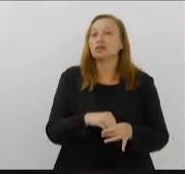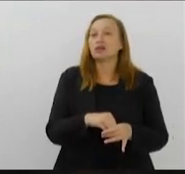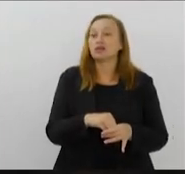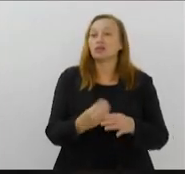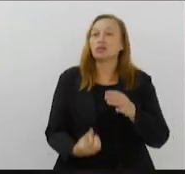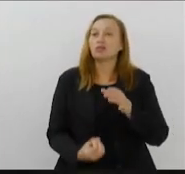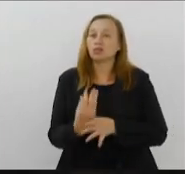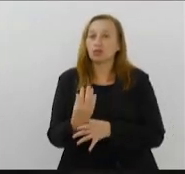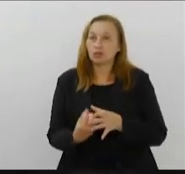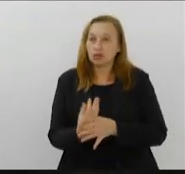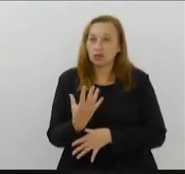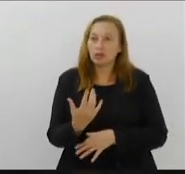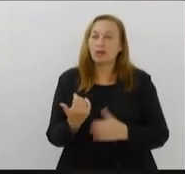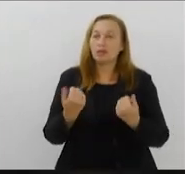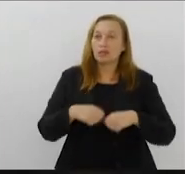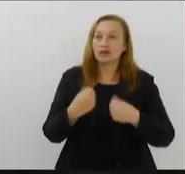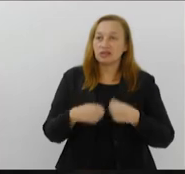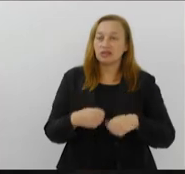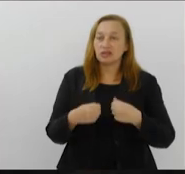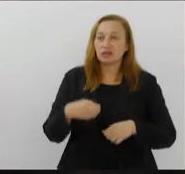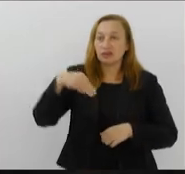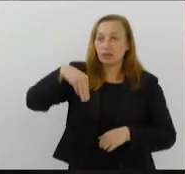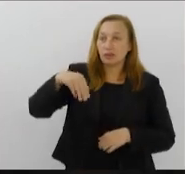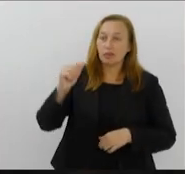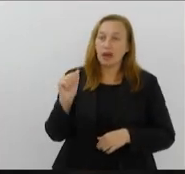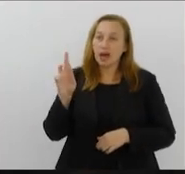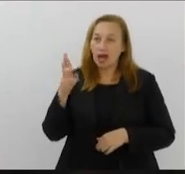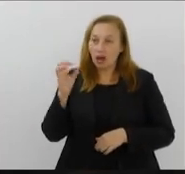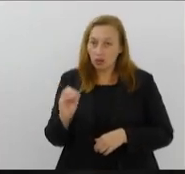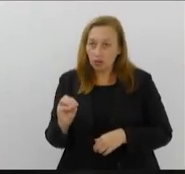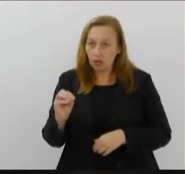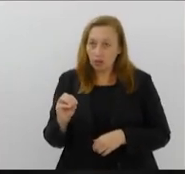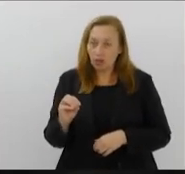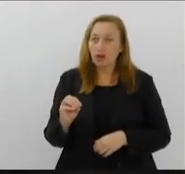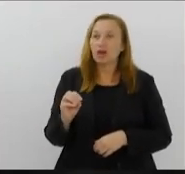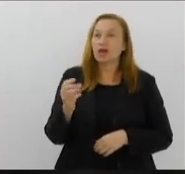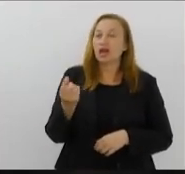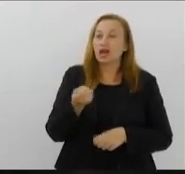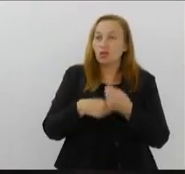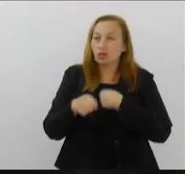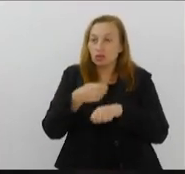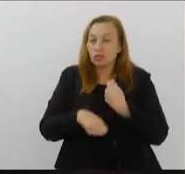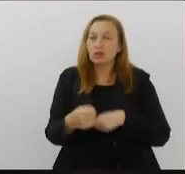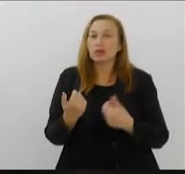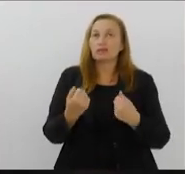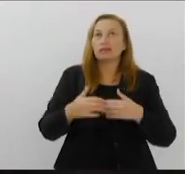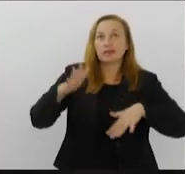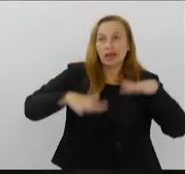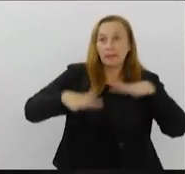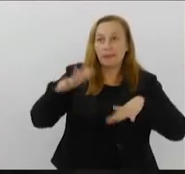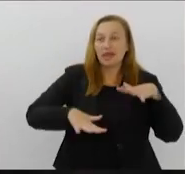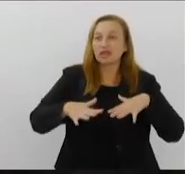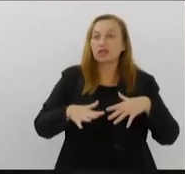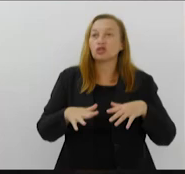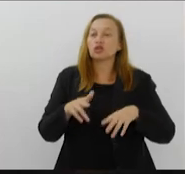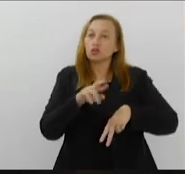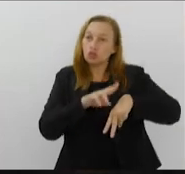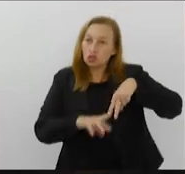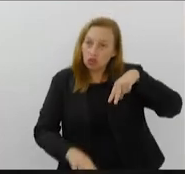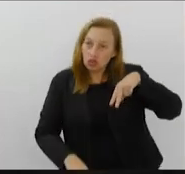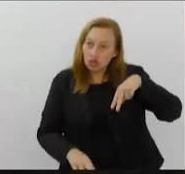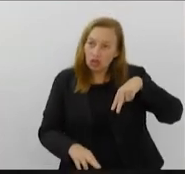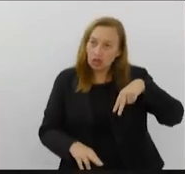de fatores macroeconômicos, né, dependendo do gênero, idade, etnia, muda muito, e cada instituição